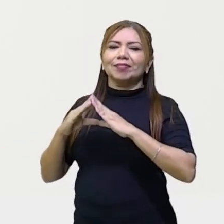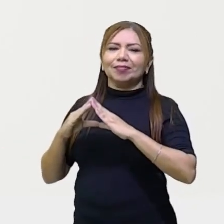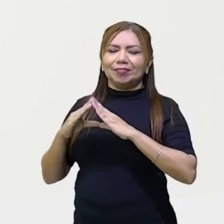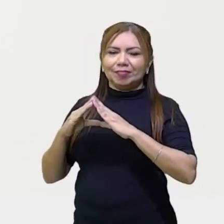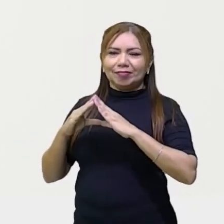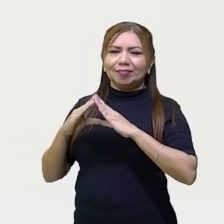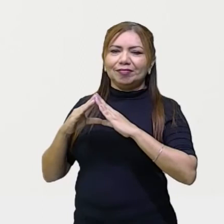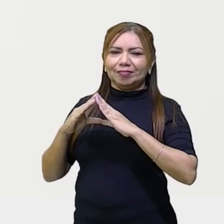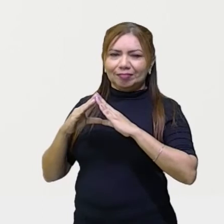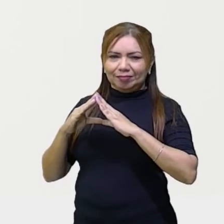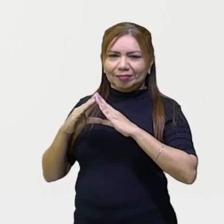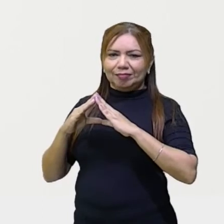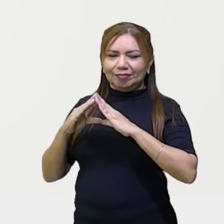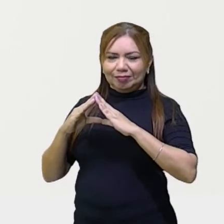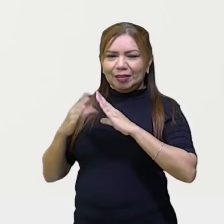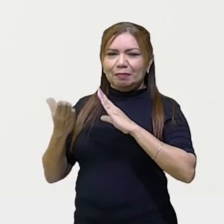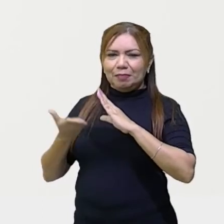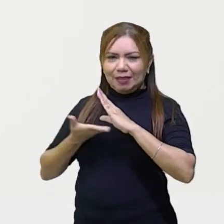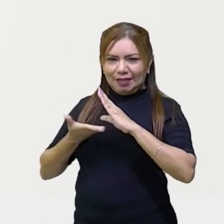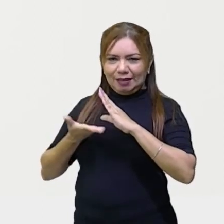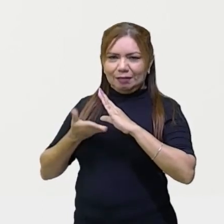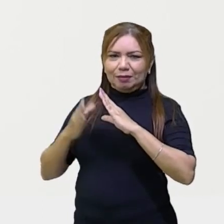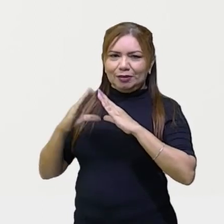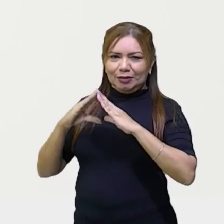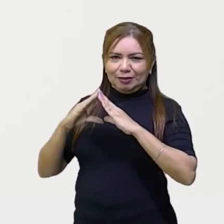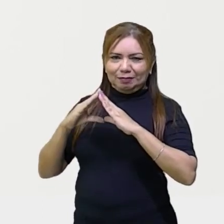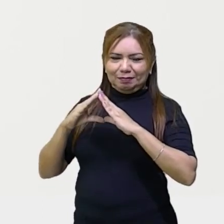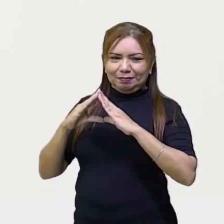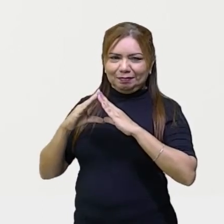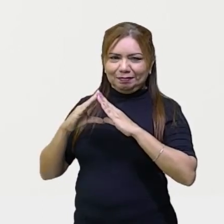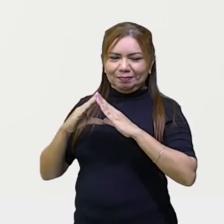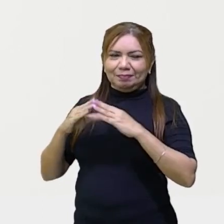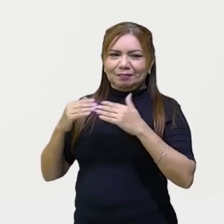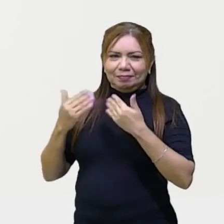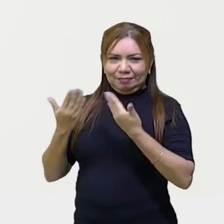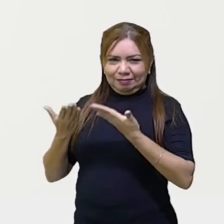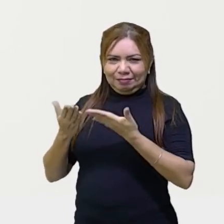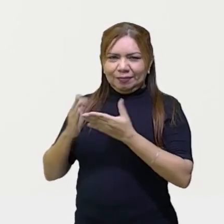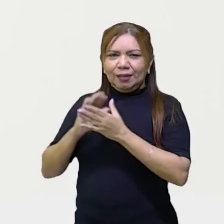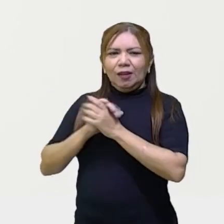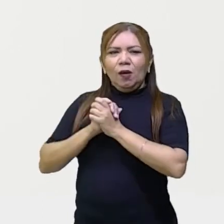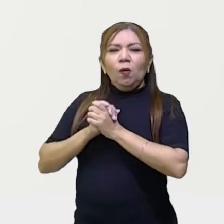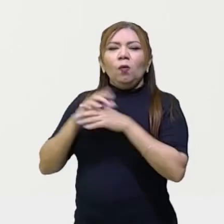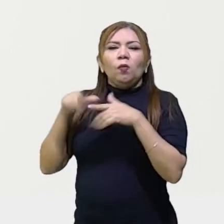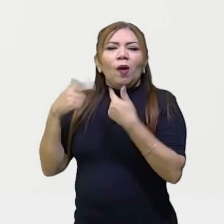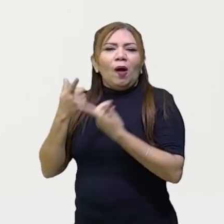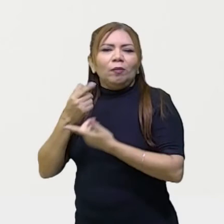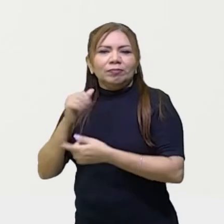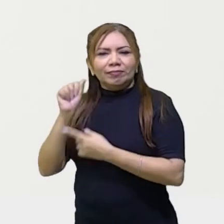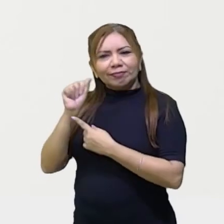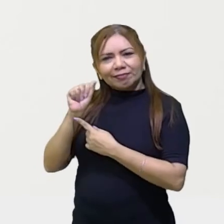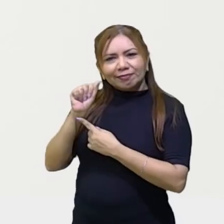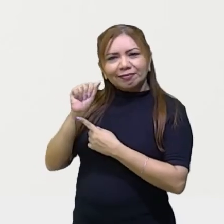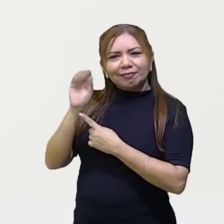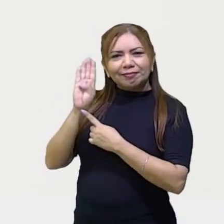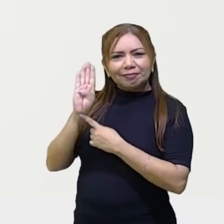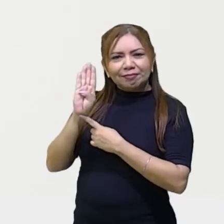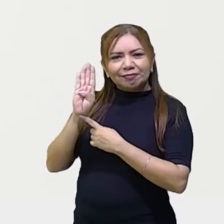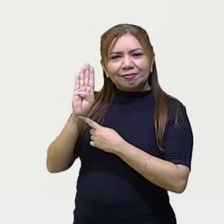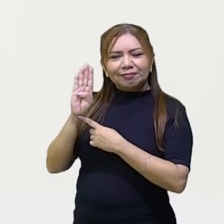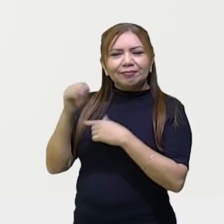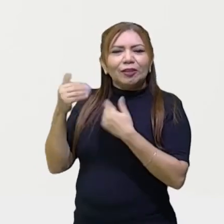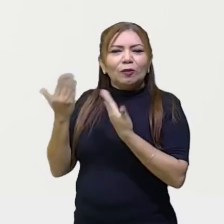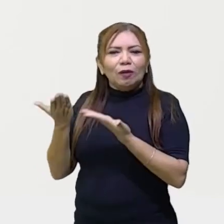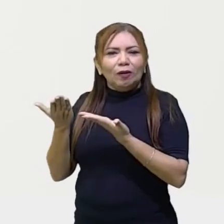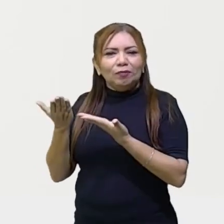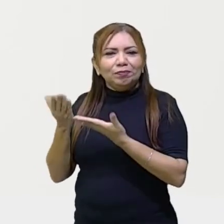pirâmide de base quadrada aí é muito fácil Se ele é muito fácil né então seria muito fácil se eu desse o nome para